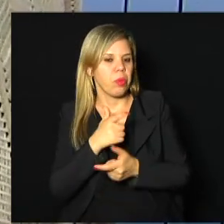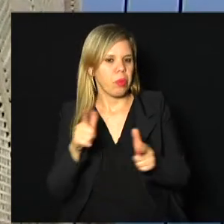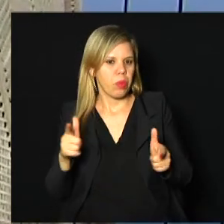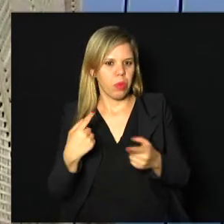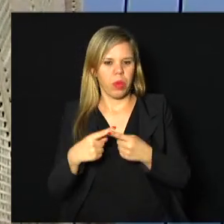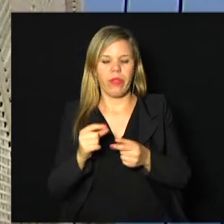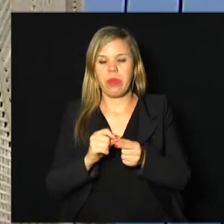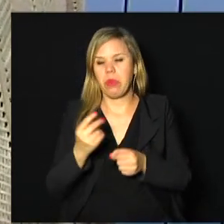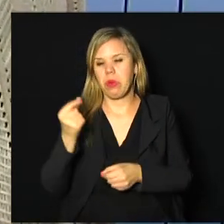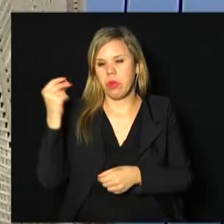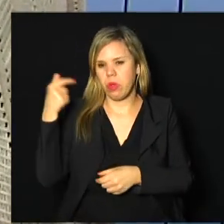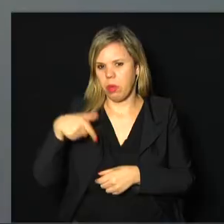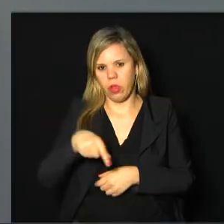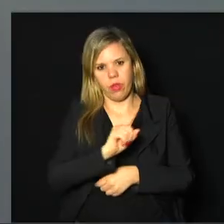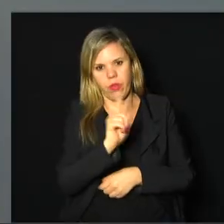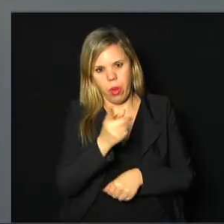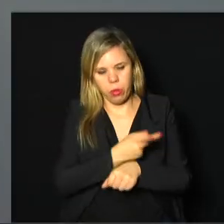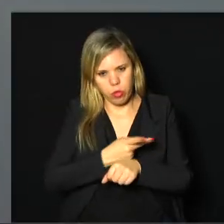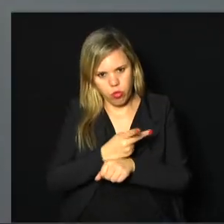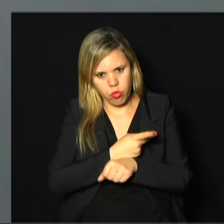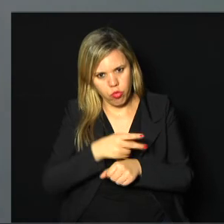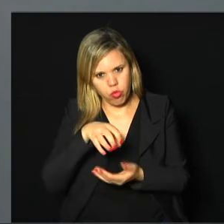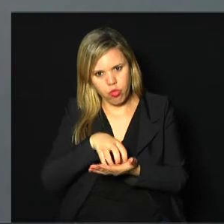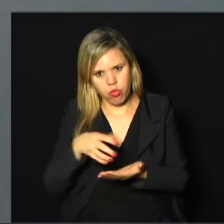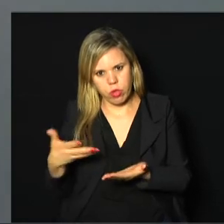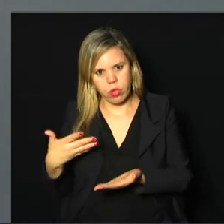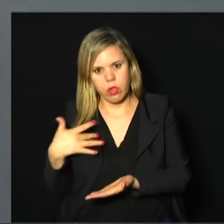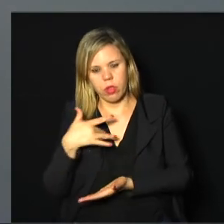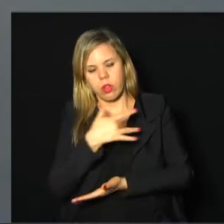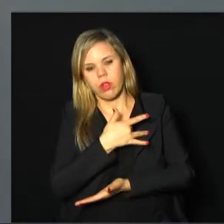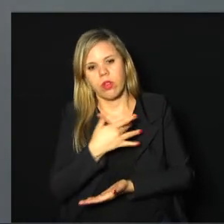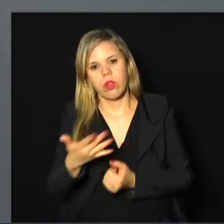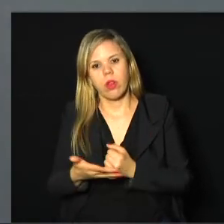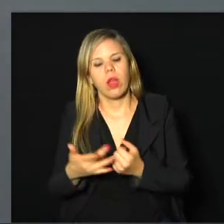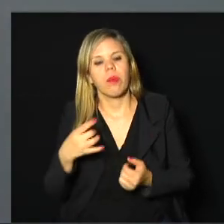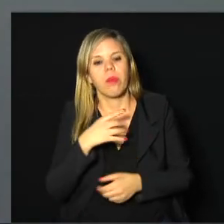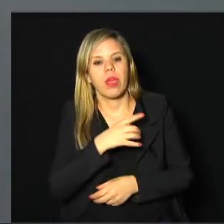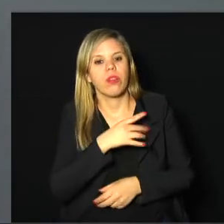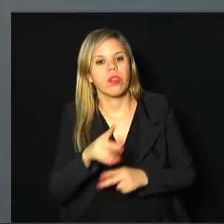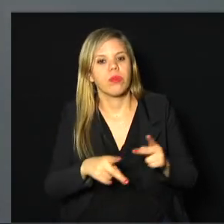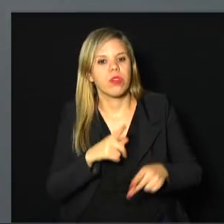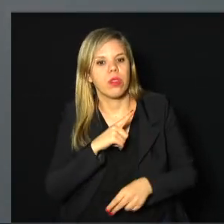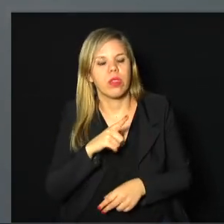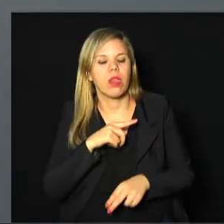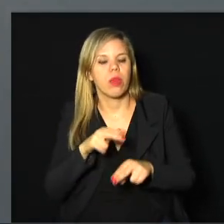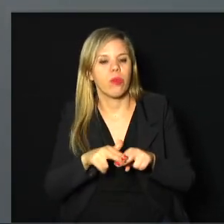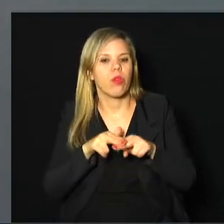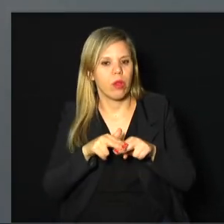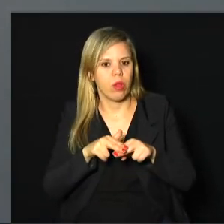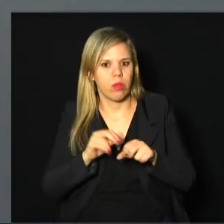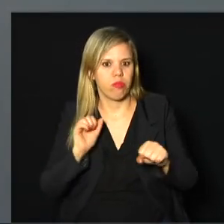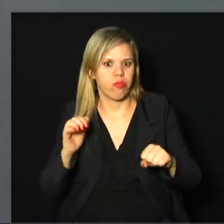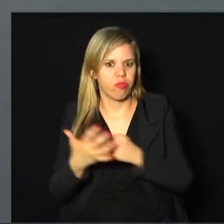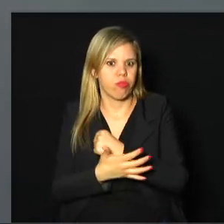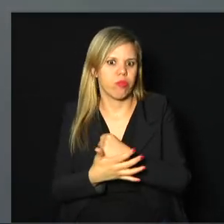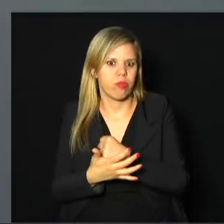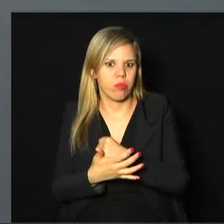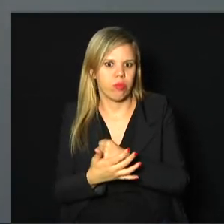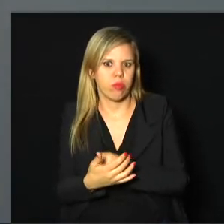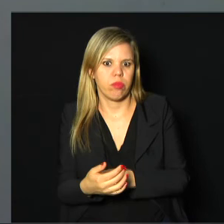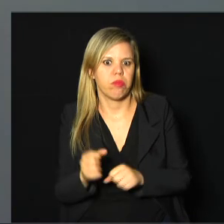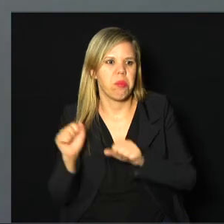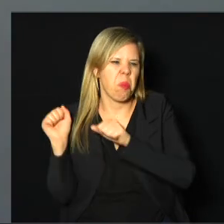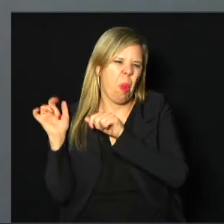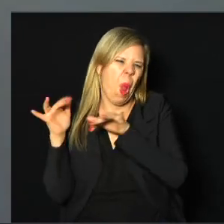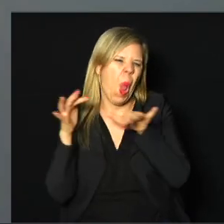quem não tem, porque faz muito tempo que não vai, procure a unidade básica. Um medo que as pessoas têm recentemente, por conta da Covid,